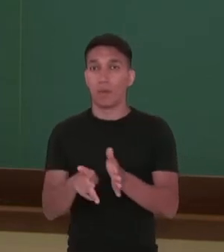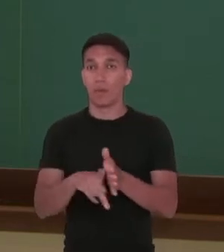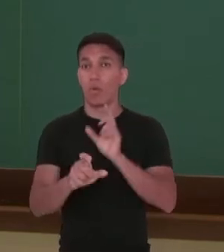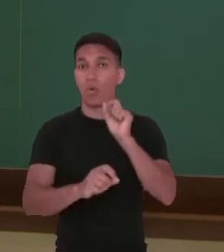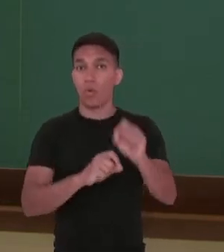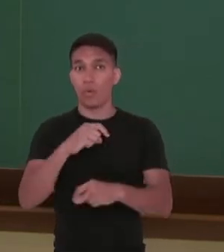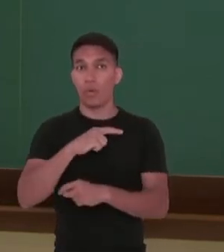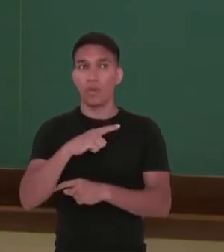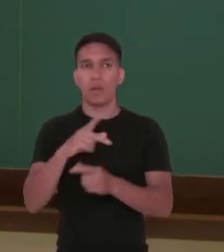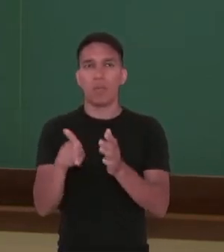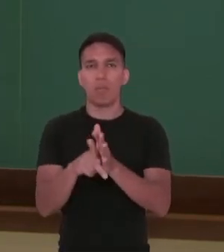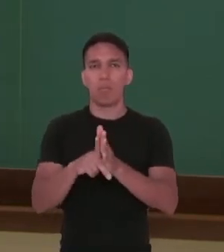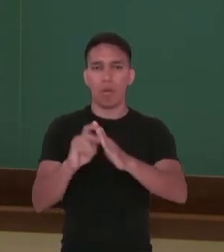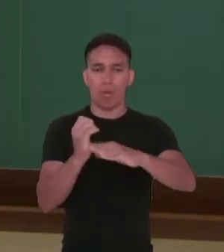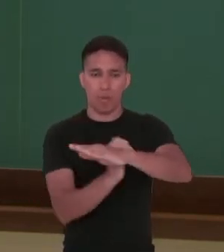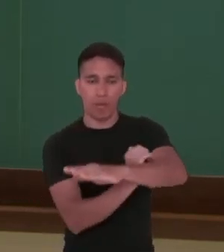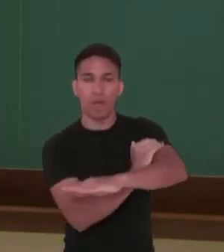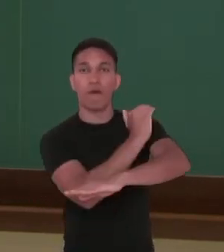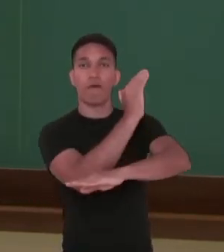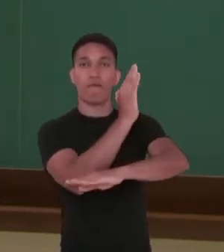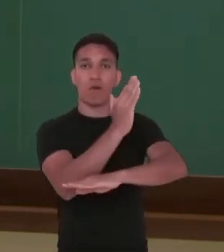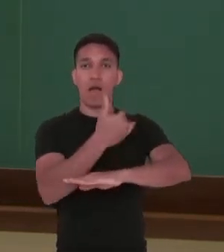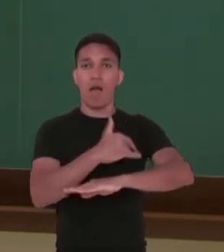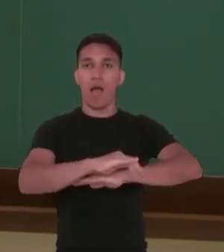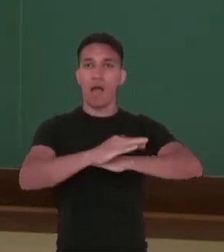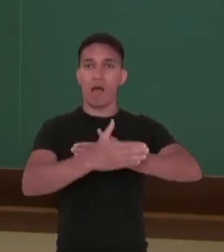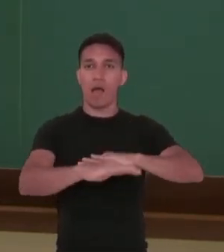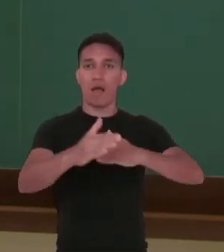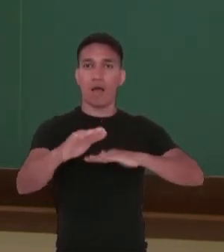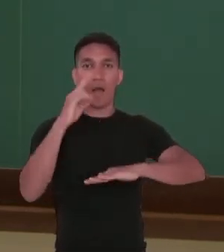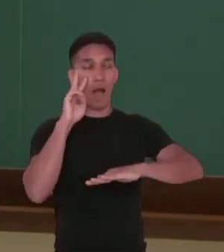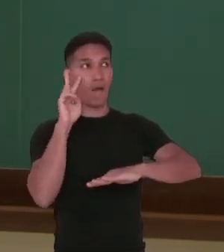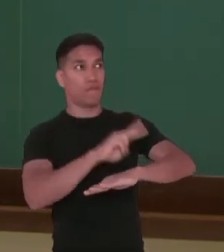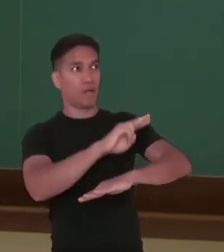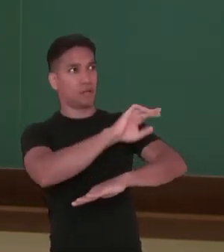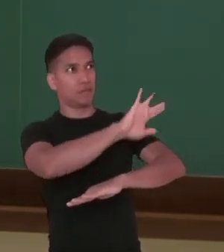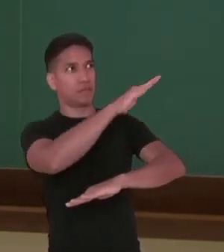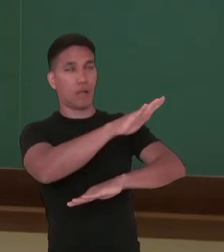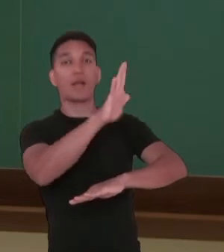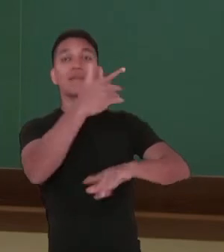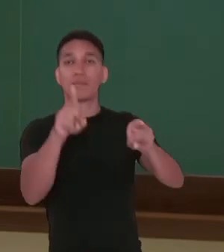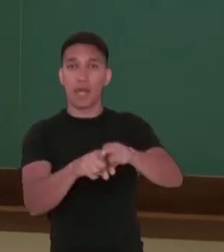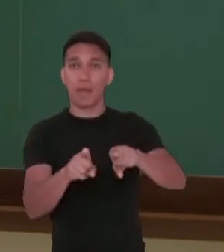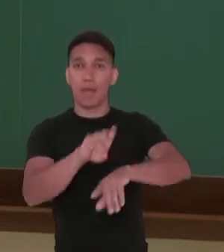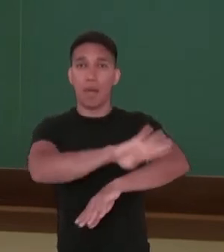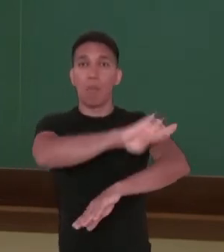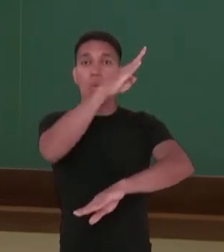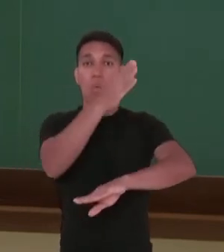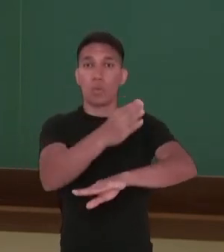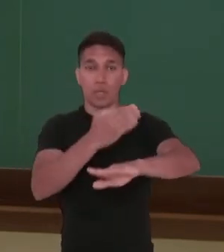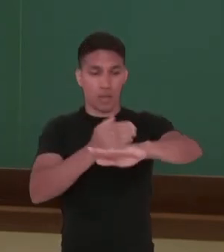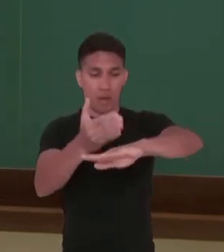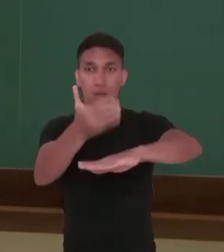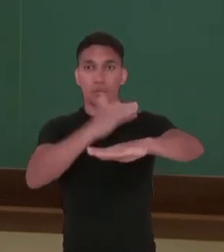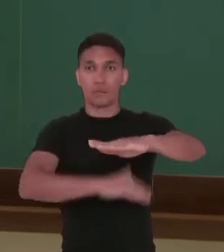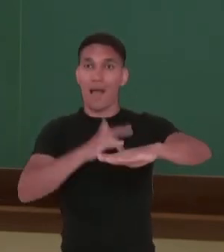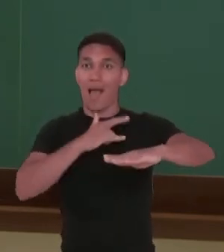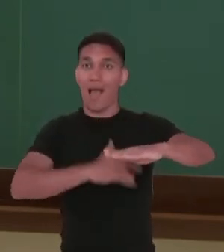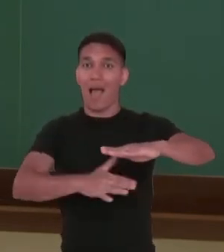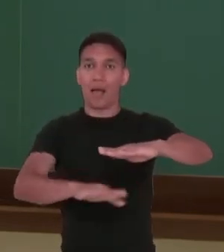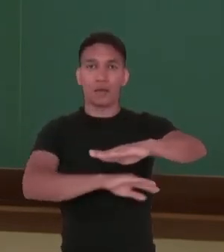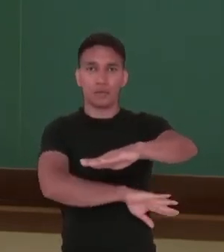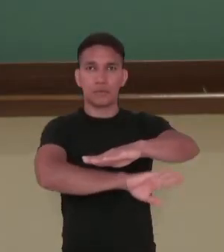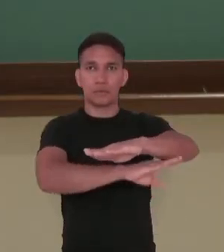emersas, né? Enfim, nas montanhas que nós vemos, como submersa, tá? Beleza? E aí o